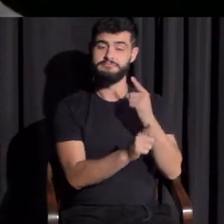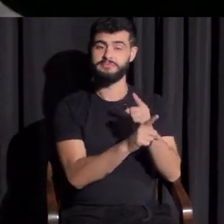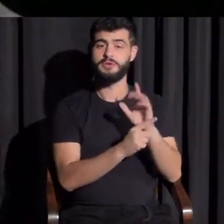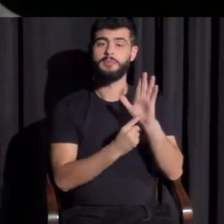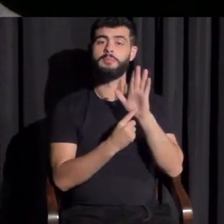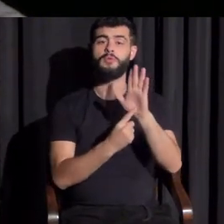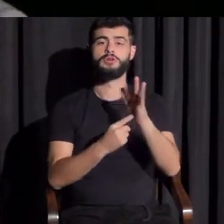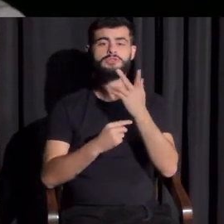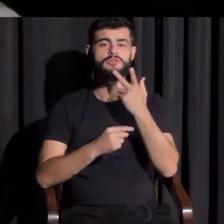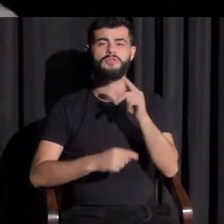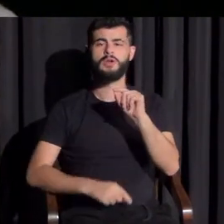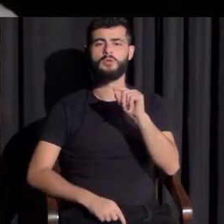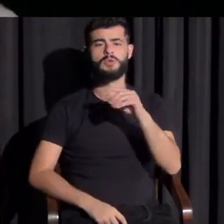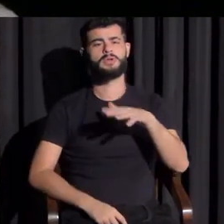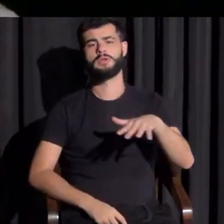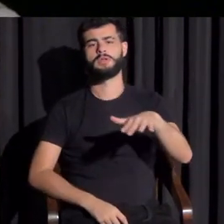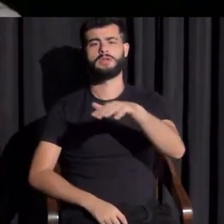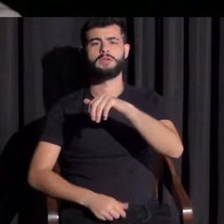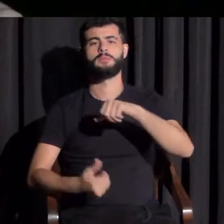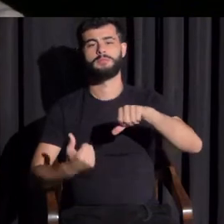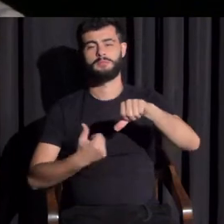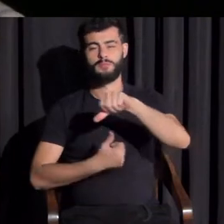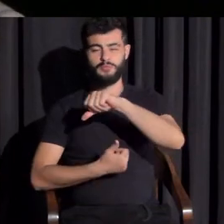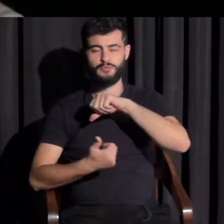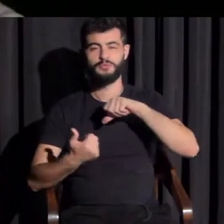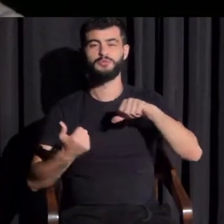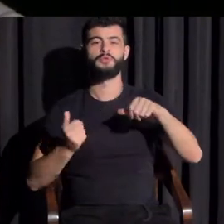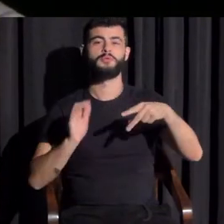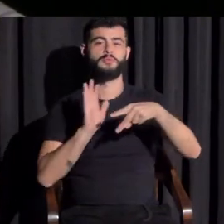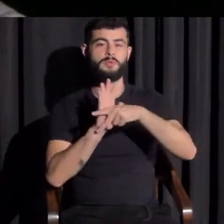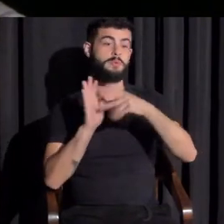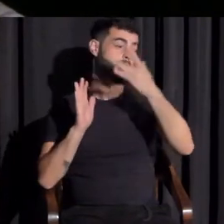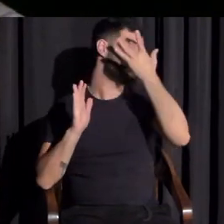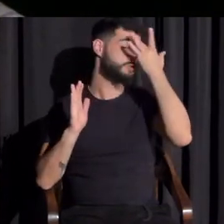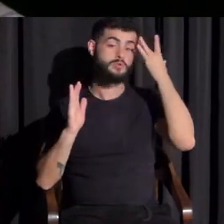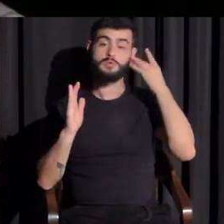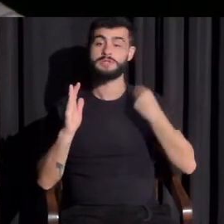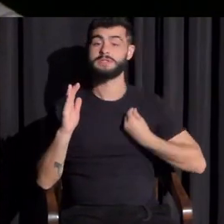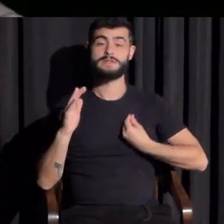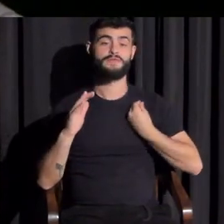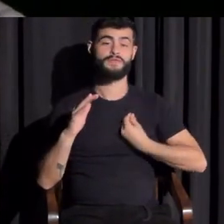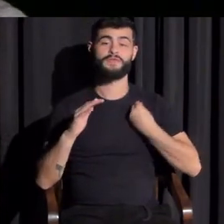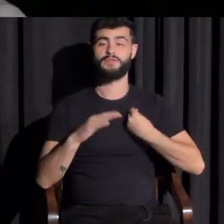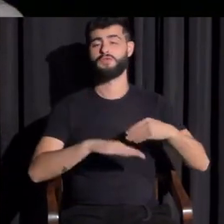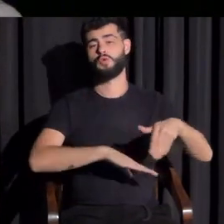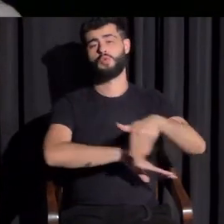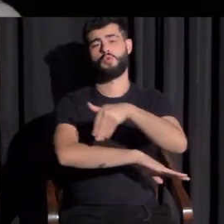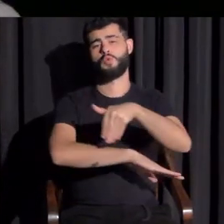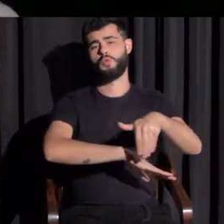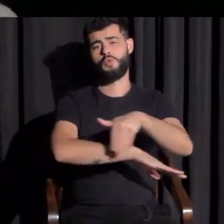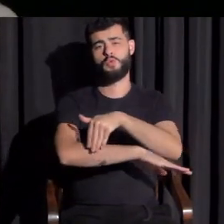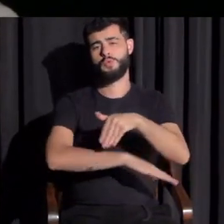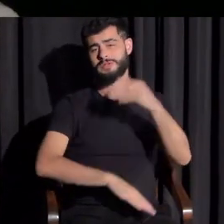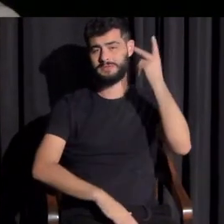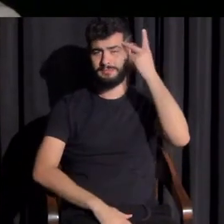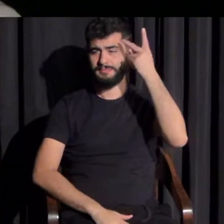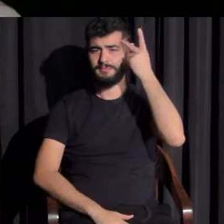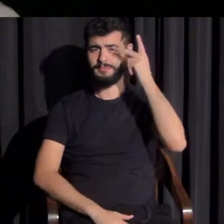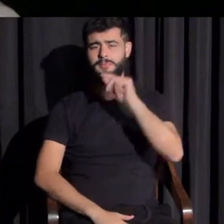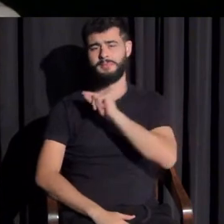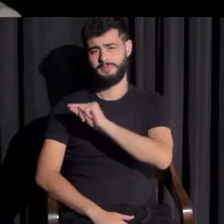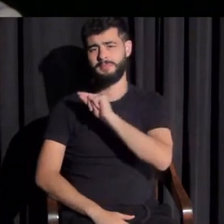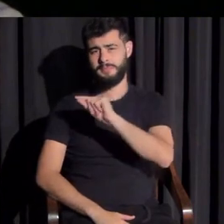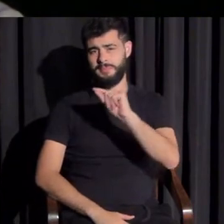de perfil dos moradores e moradoras de rua da cidade de São Paulo, né? Antes, na sua